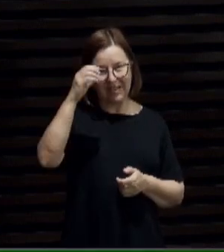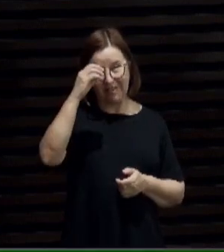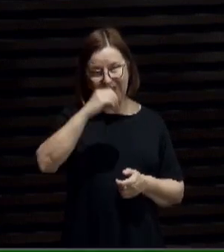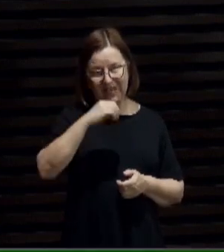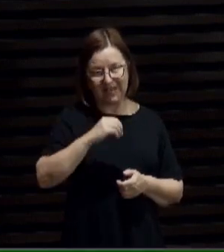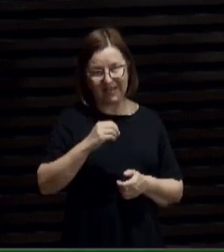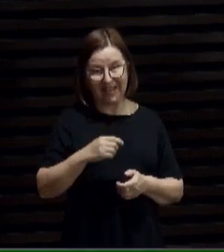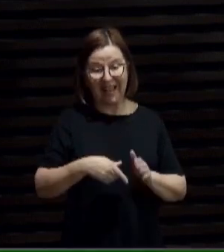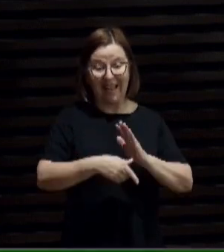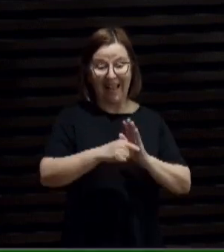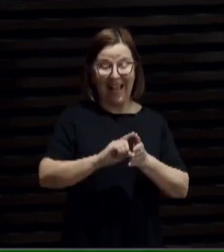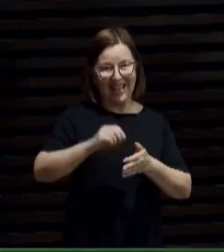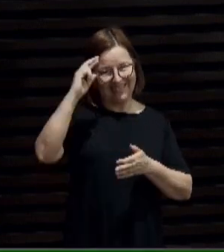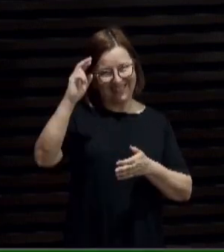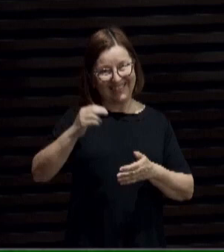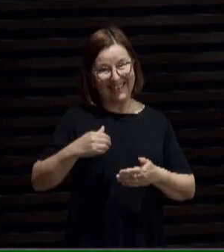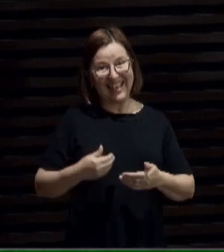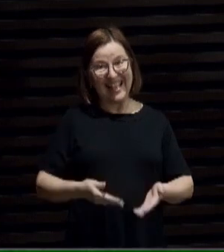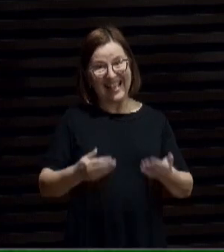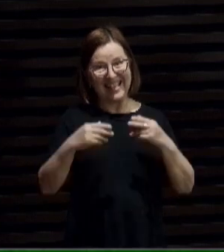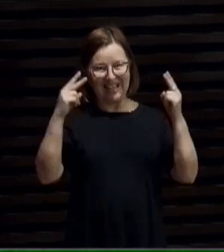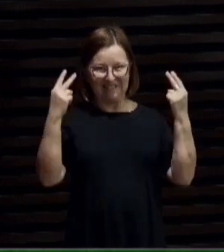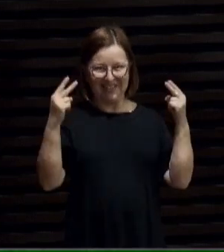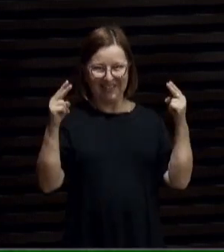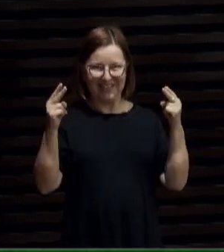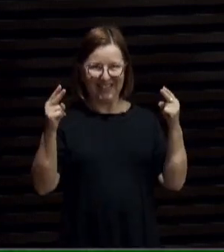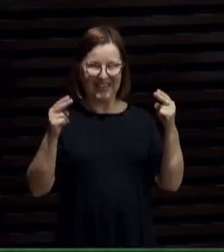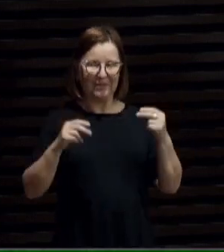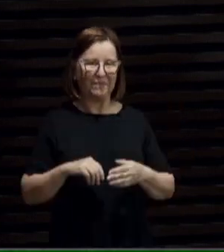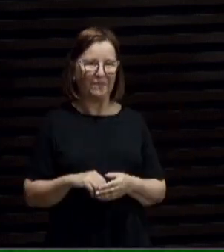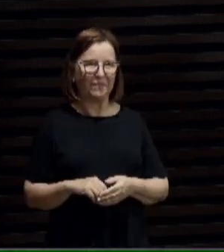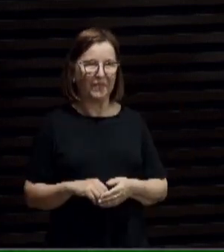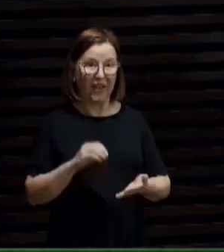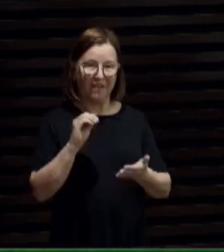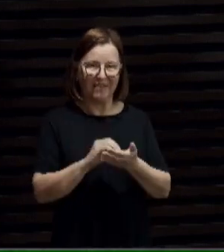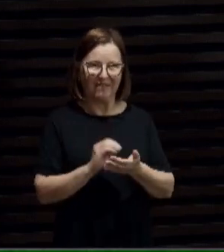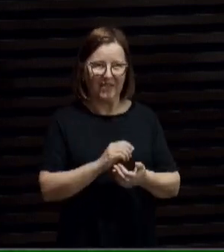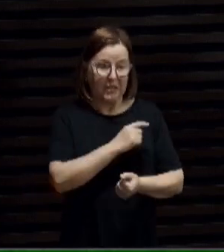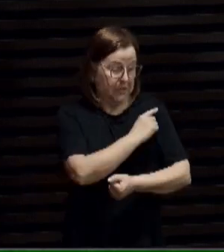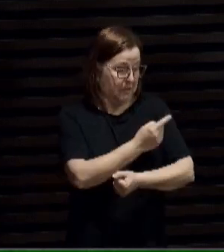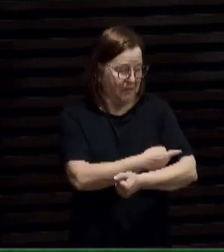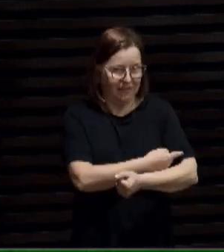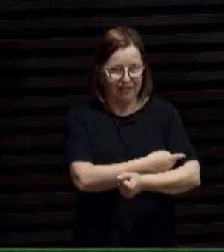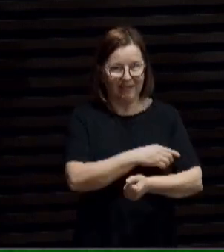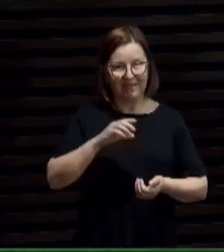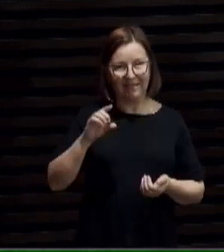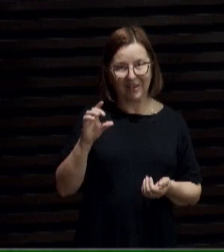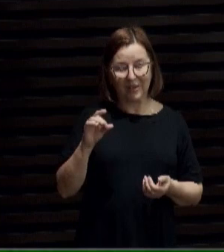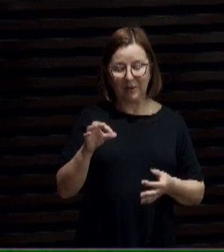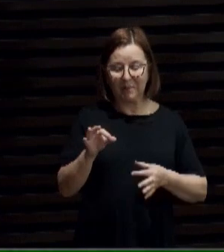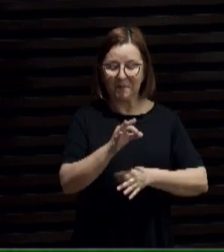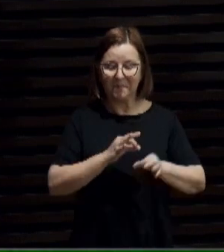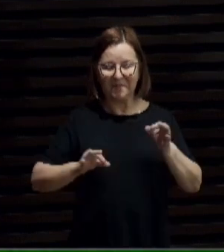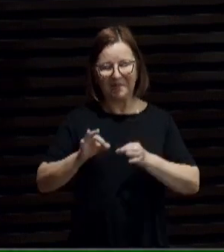a vitória. A escassez do vigor é apenas uma